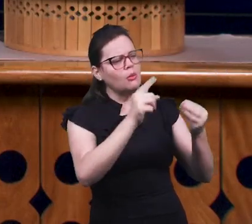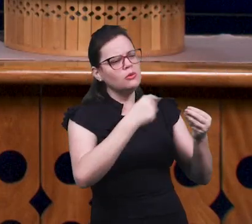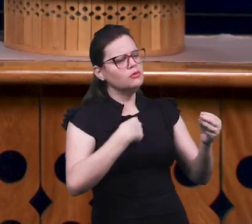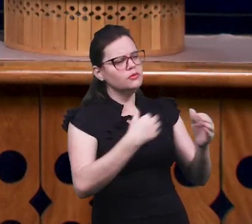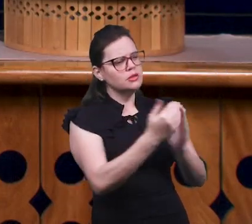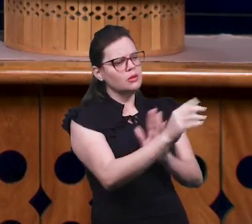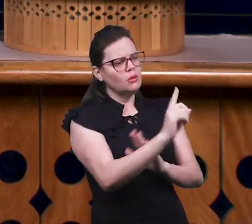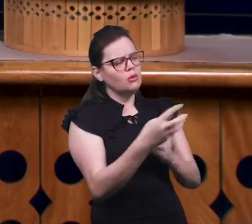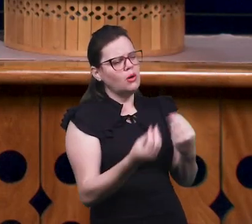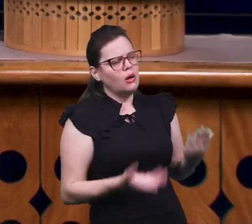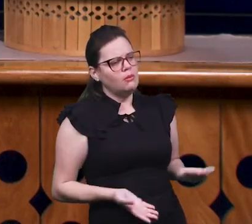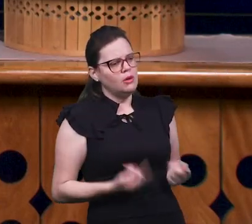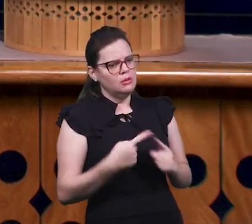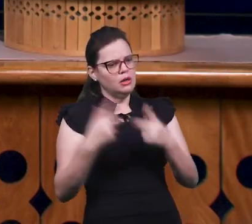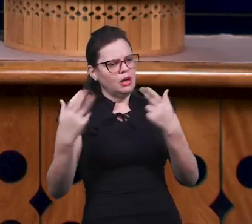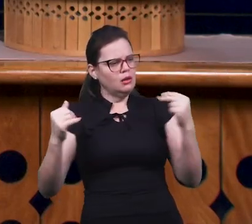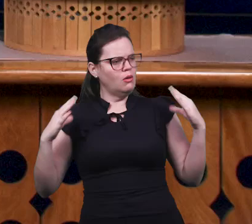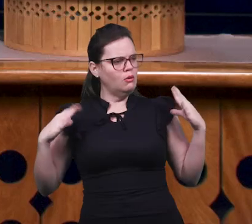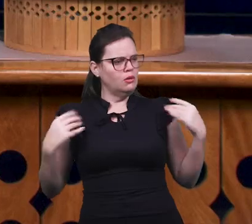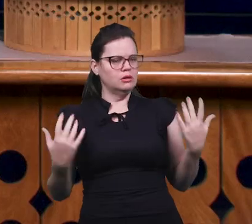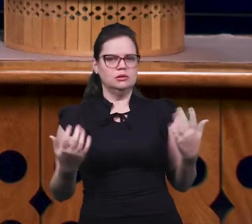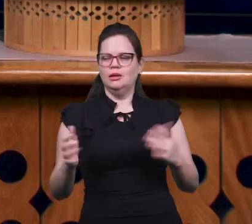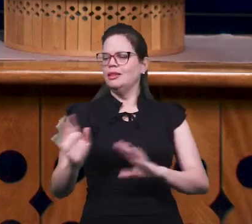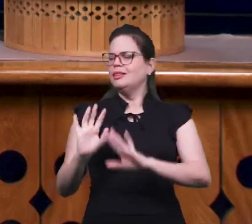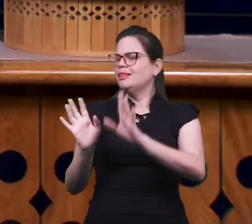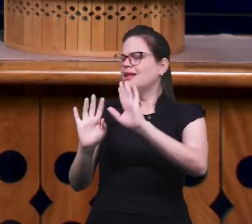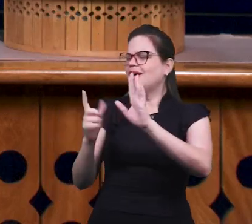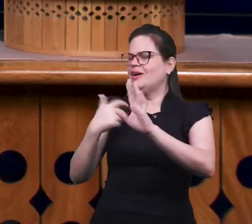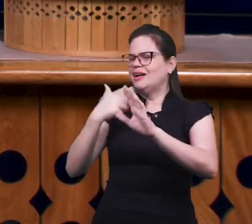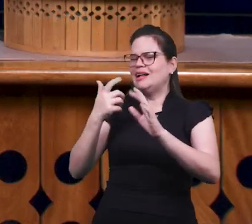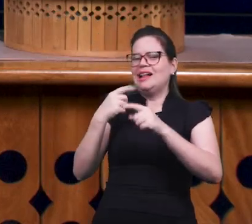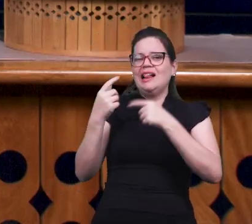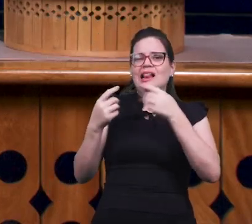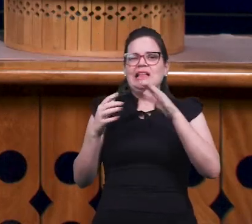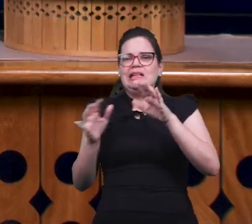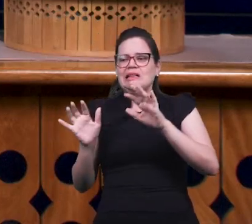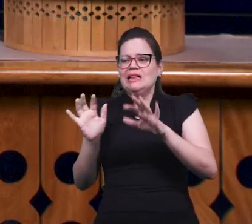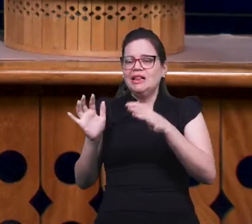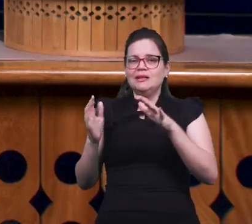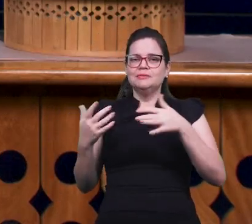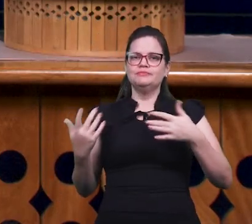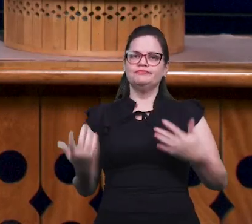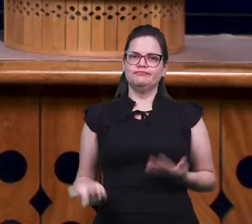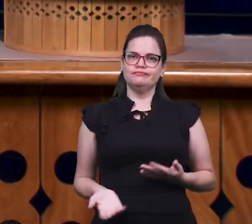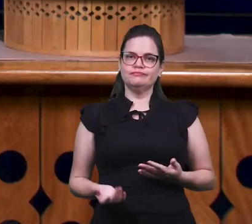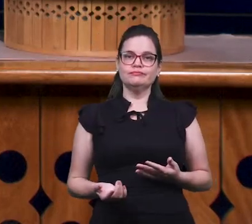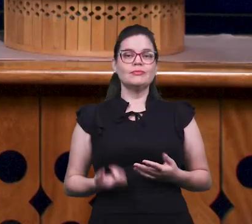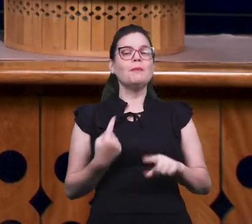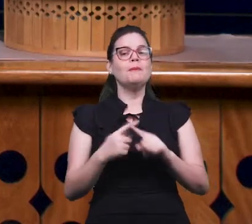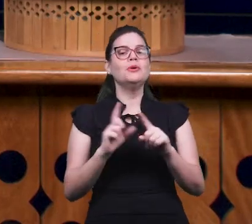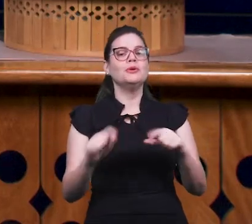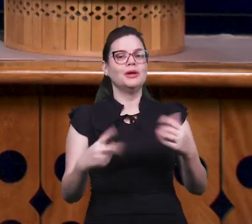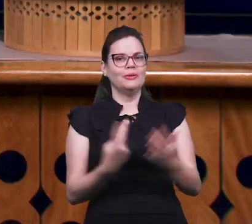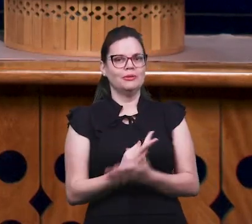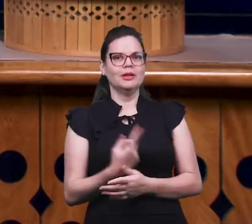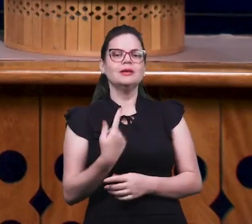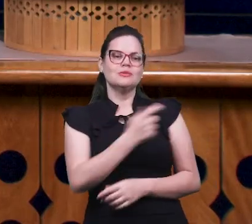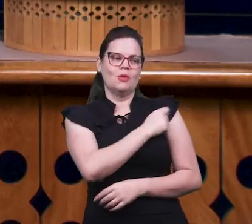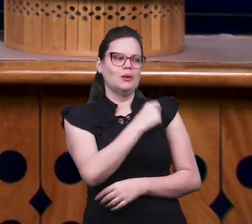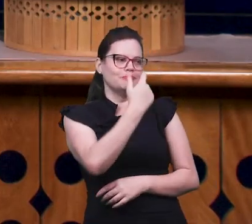O professor se enrolou todo, falou, não sou contra isso não. Então, quer dizer, ele se enrolou todo por quê? Porque na verdade isso aí a filosofia chama